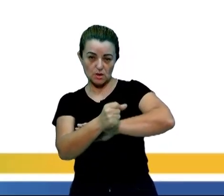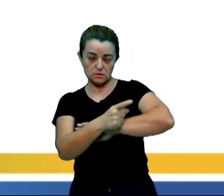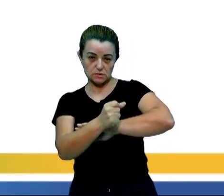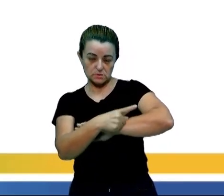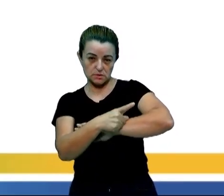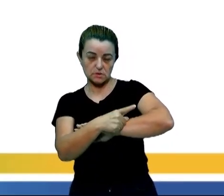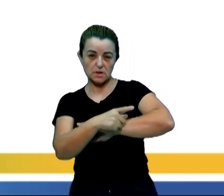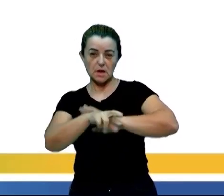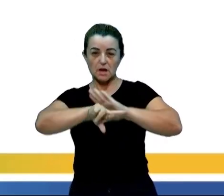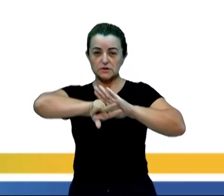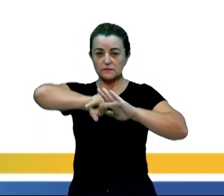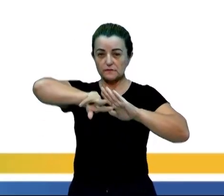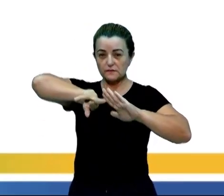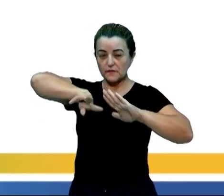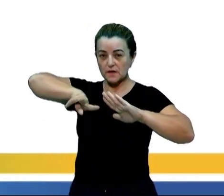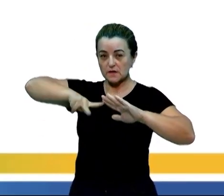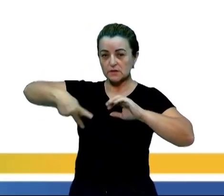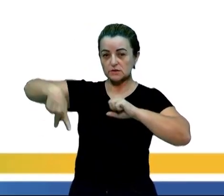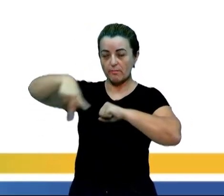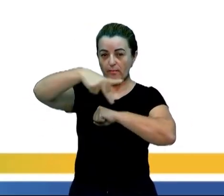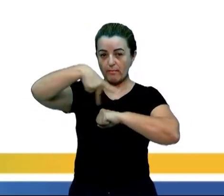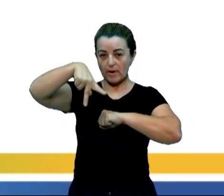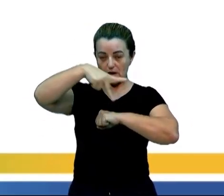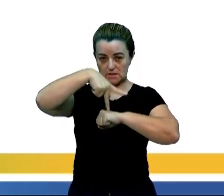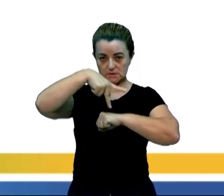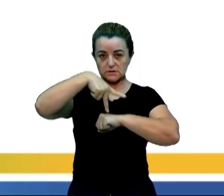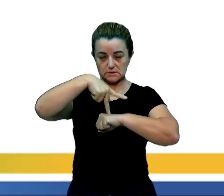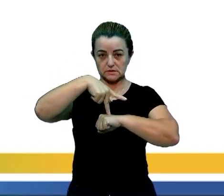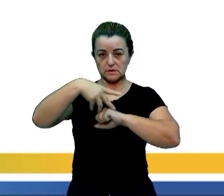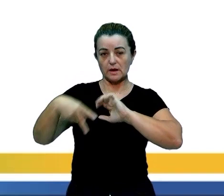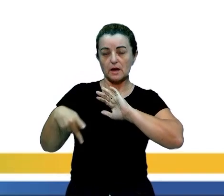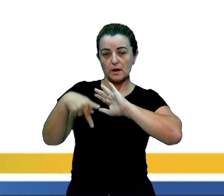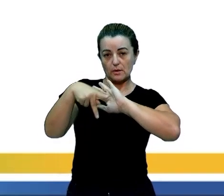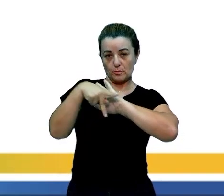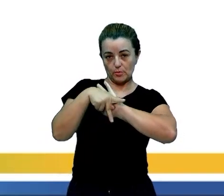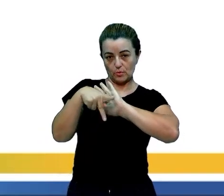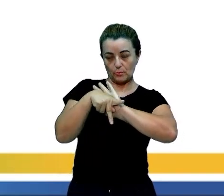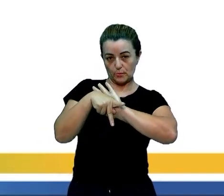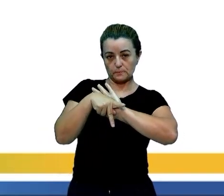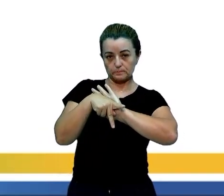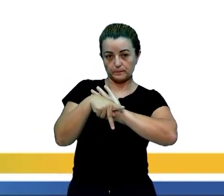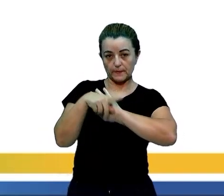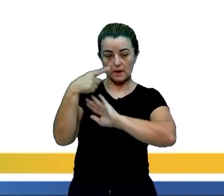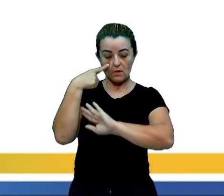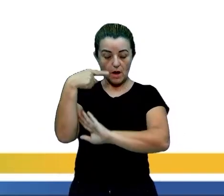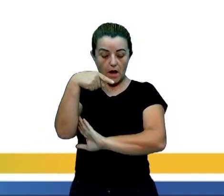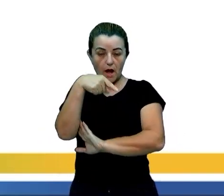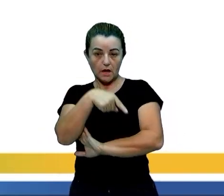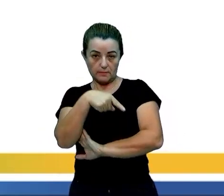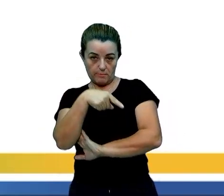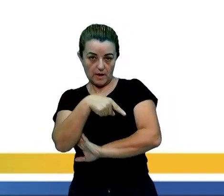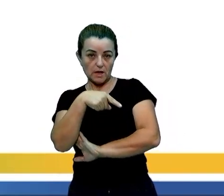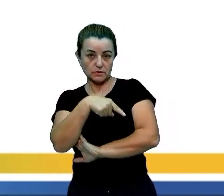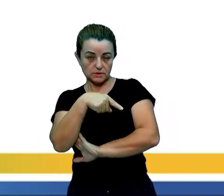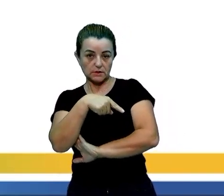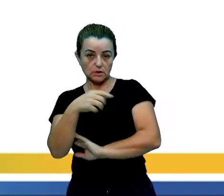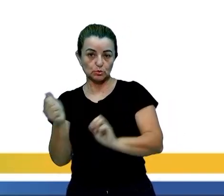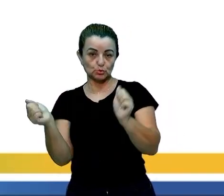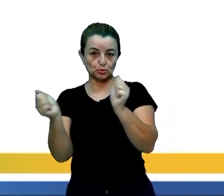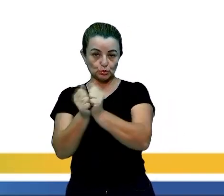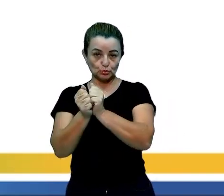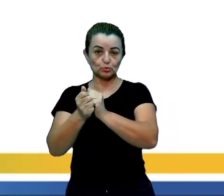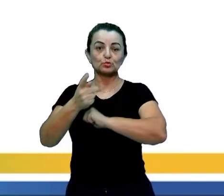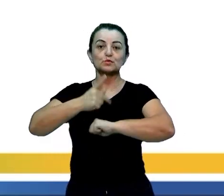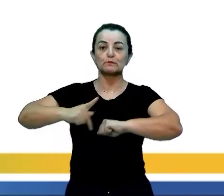Austrália, a Nova Zelândia, o continente oceânico, né? E ela faz parte, mesmo ela estando abaixo do Equador, ela faz parte dos países mais